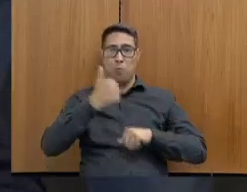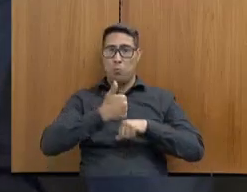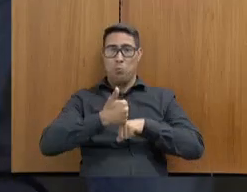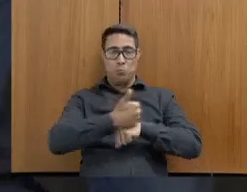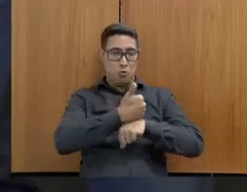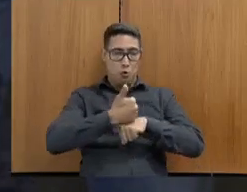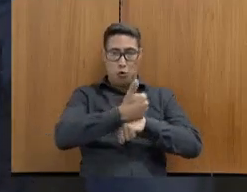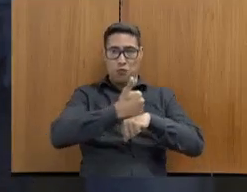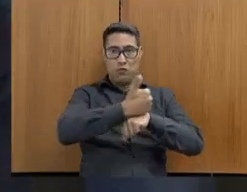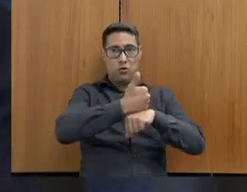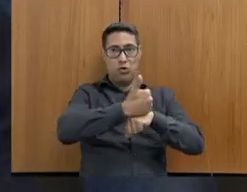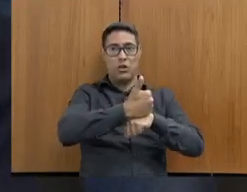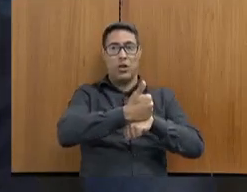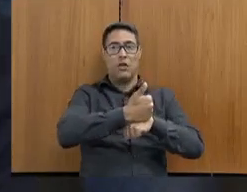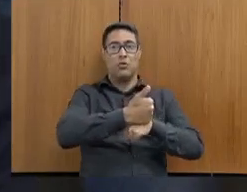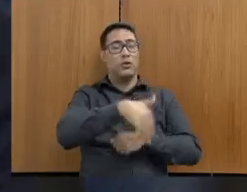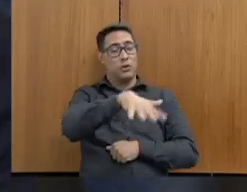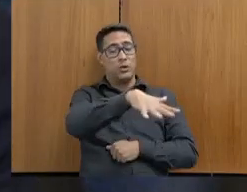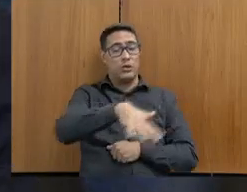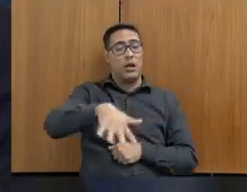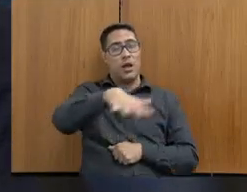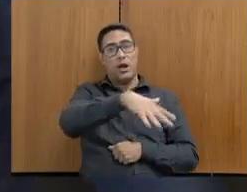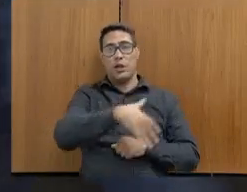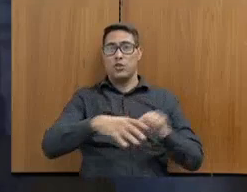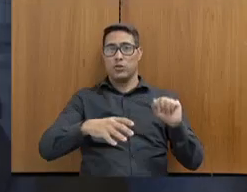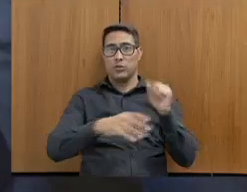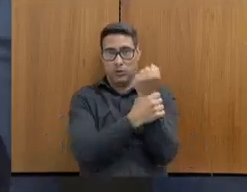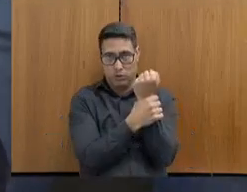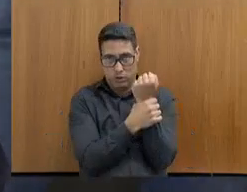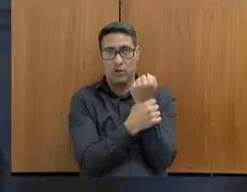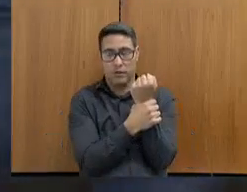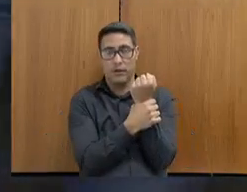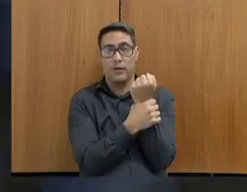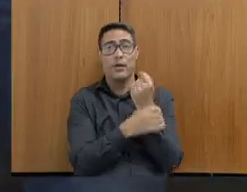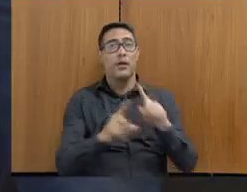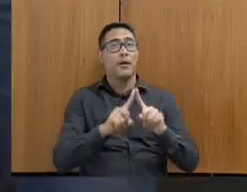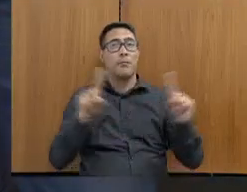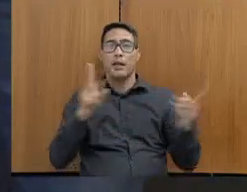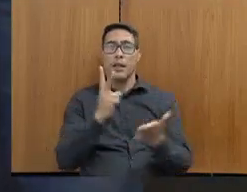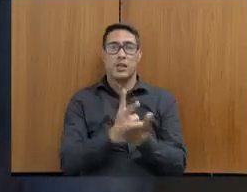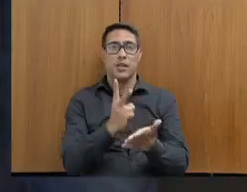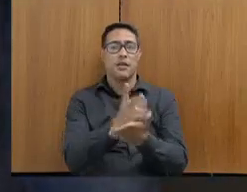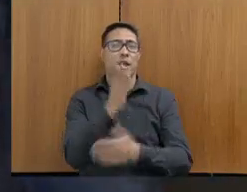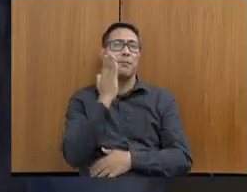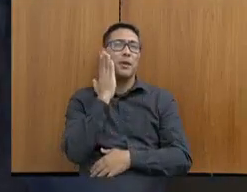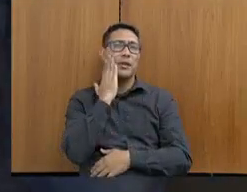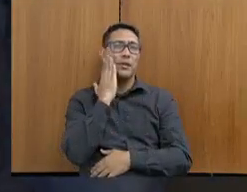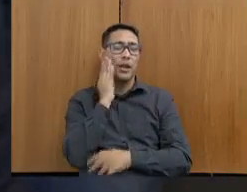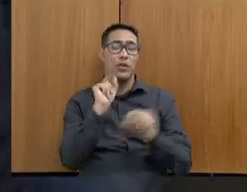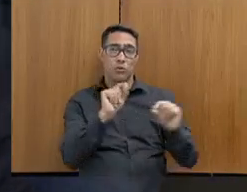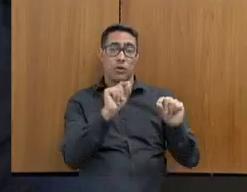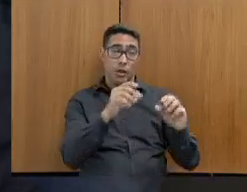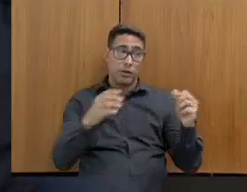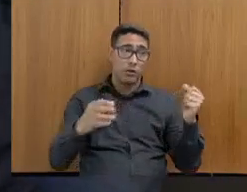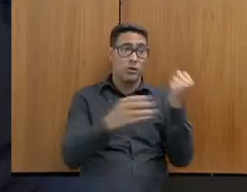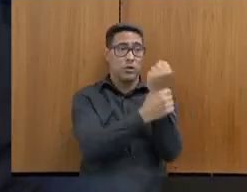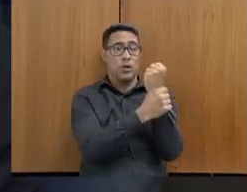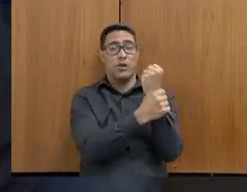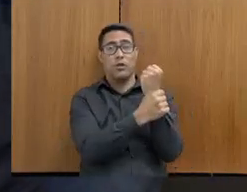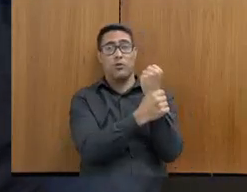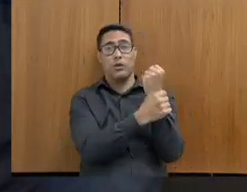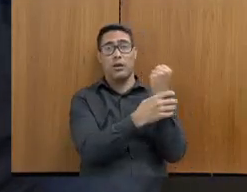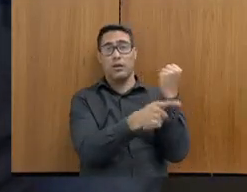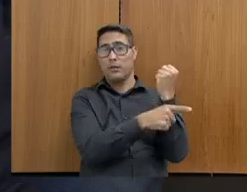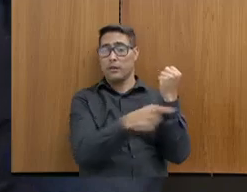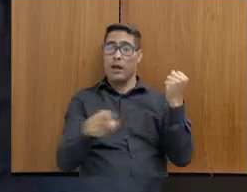das forças de segurança nós sempre entendemos que a segurança é sem dúvida